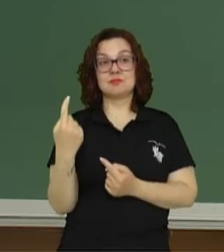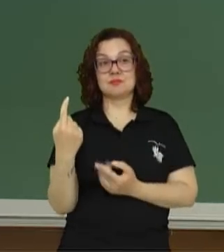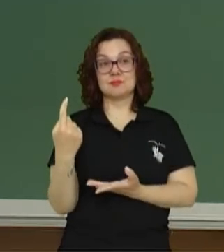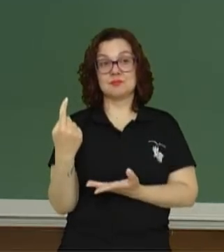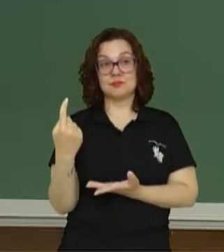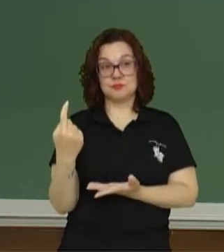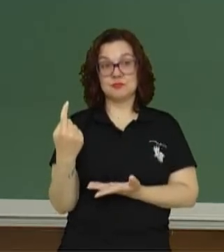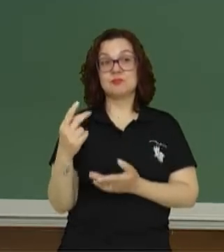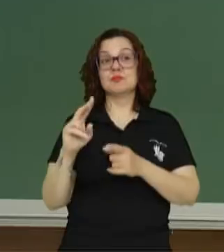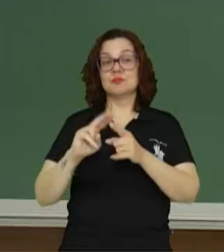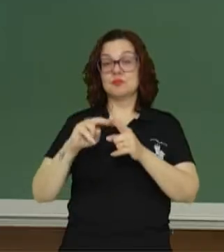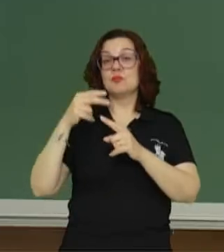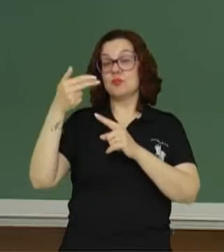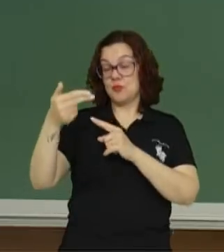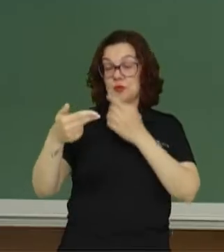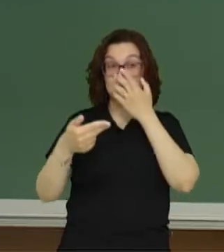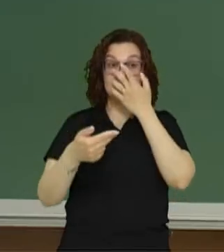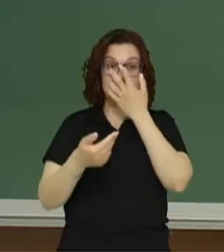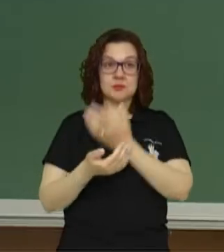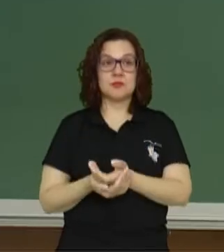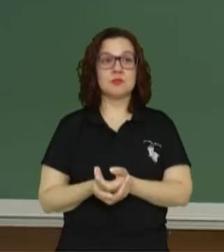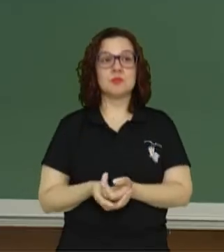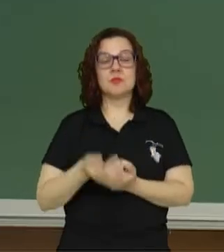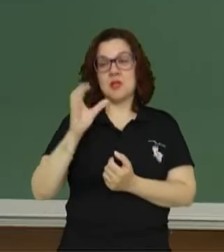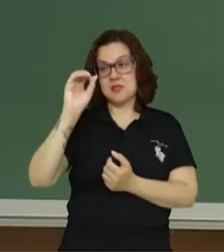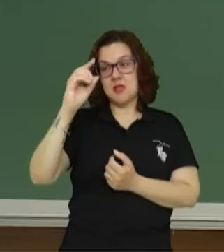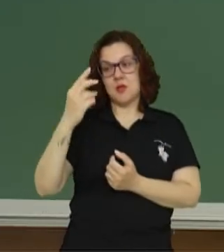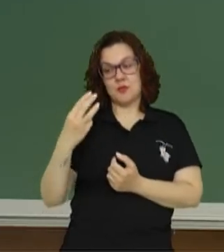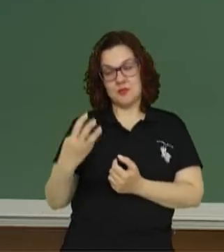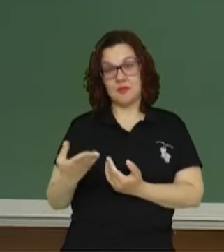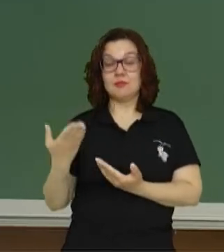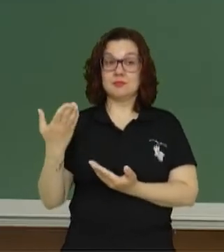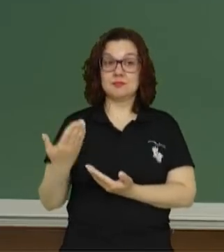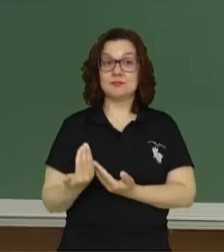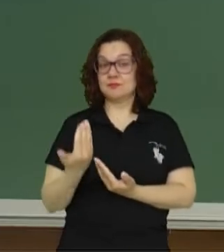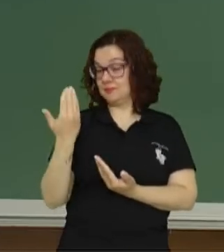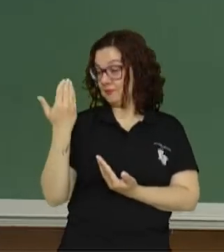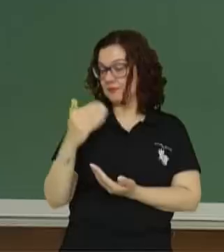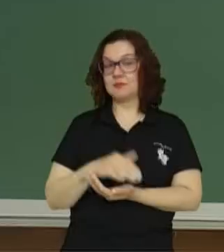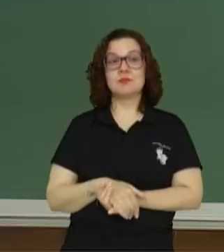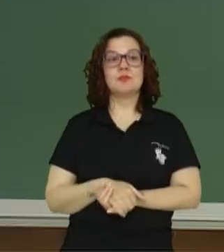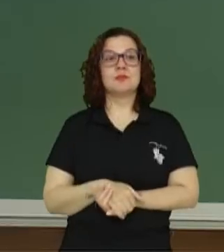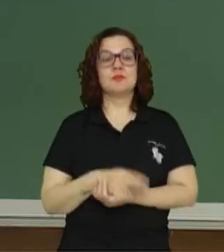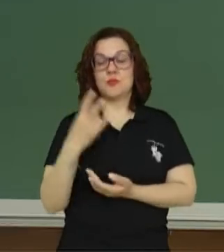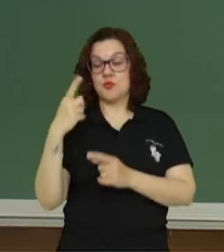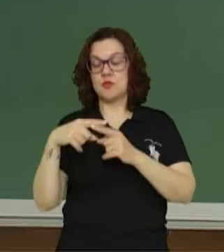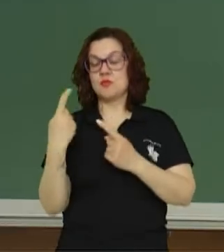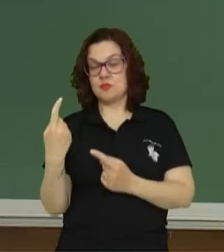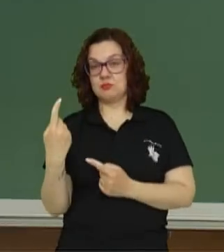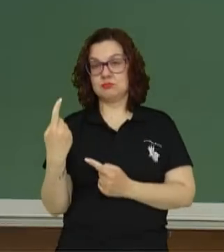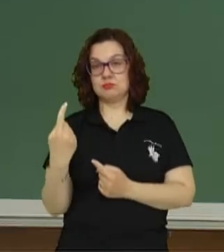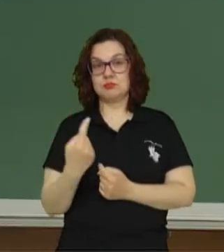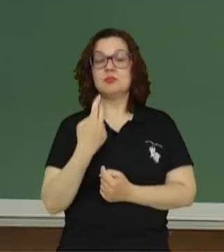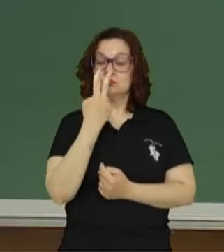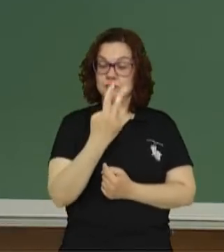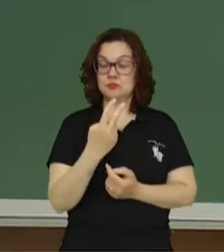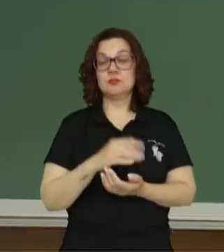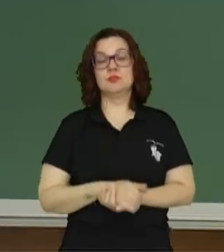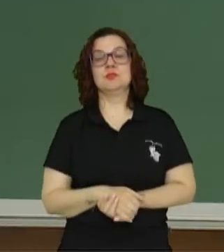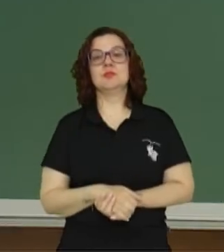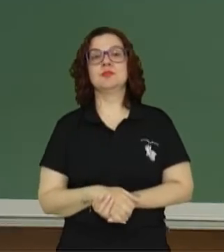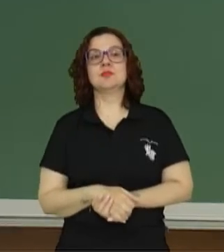né? Vou multiplicar por um número ímpar na sequência 0, 1, 2, 3. 2 vezes 1, o meu N2 vai